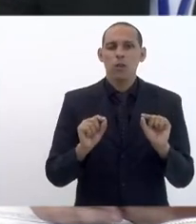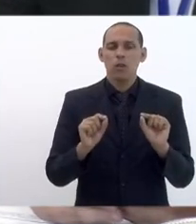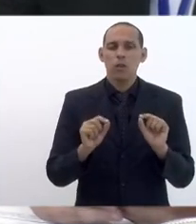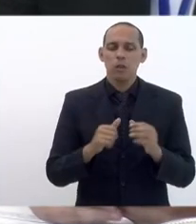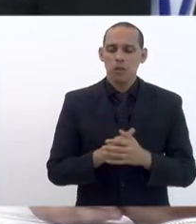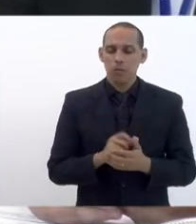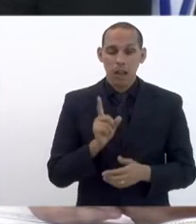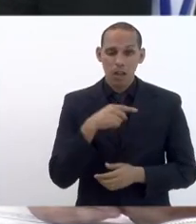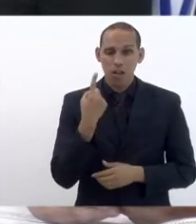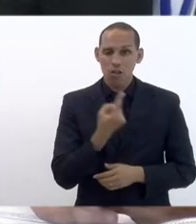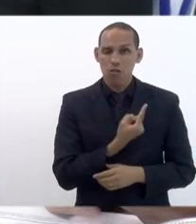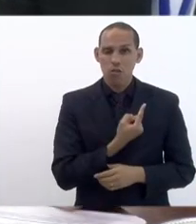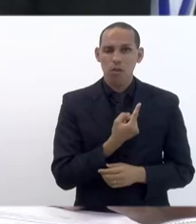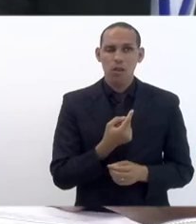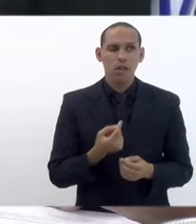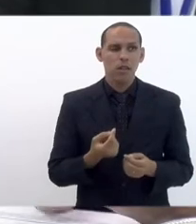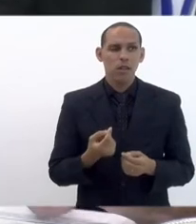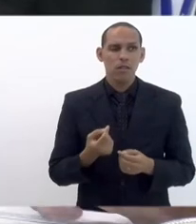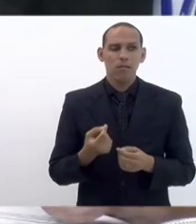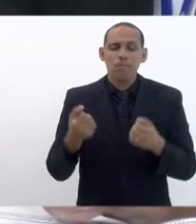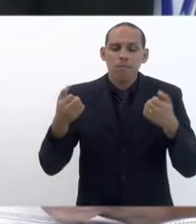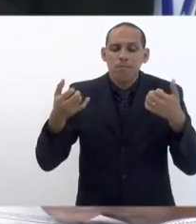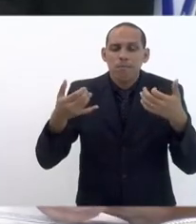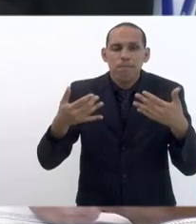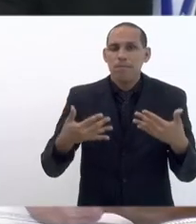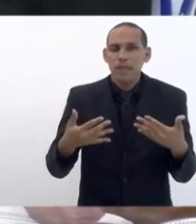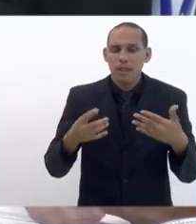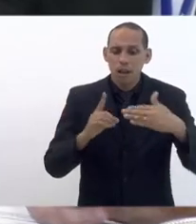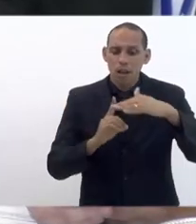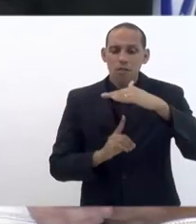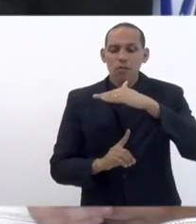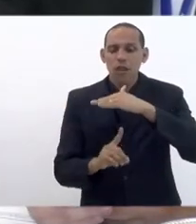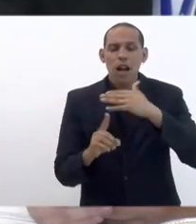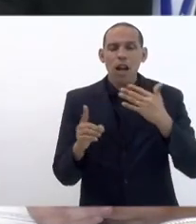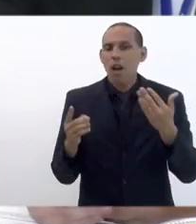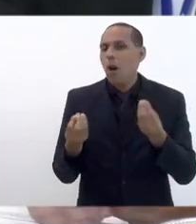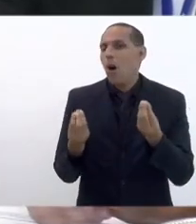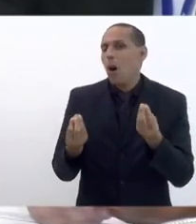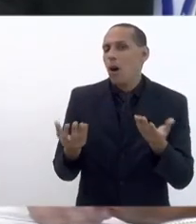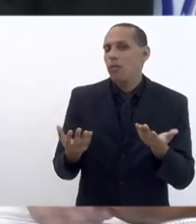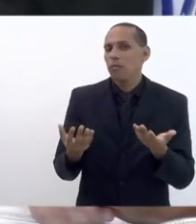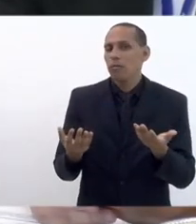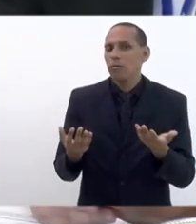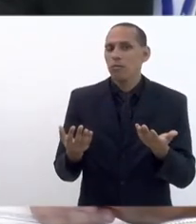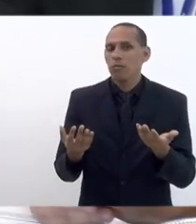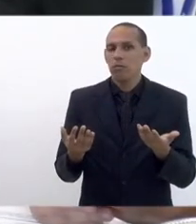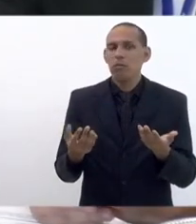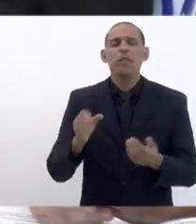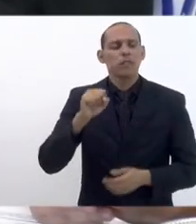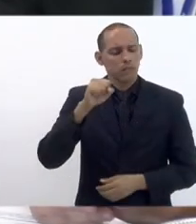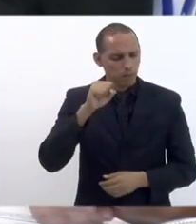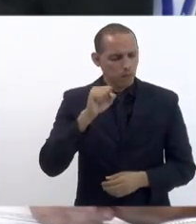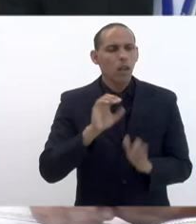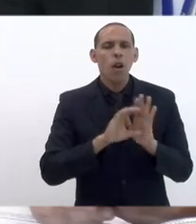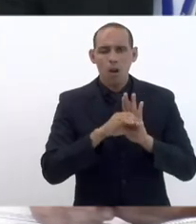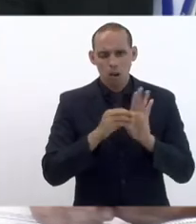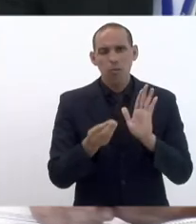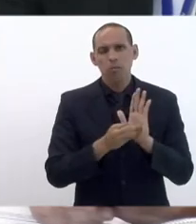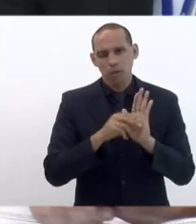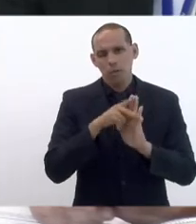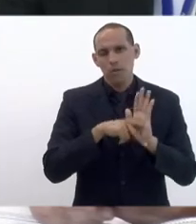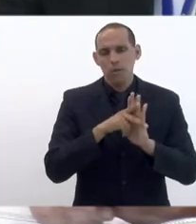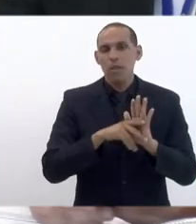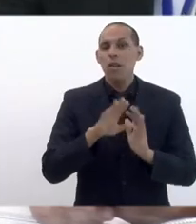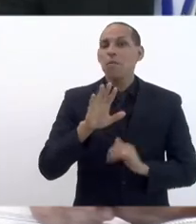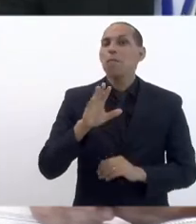como a gente vai classificar a classificação do refugiado de fato. Sim, para não sim, permitir, está conceituado no projeto. Perfeito.